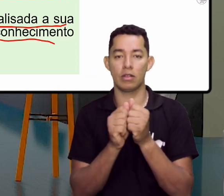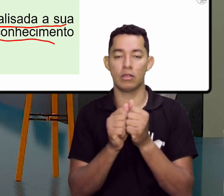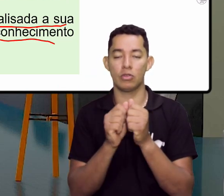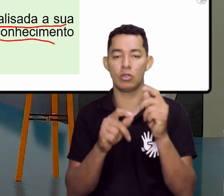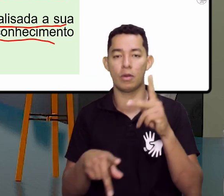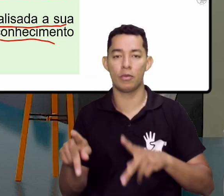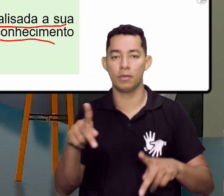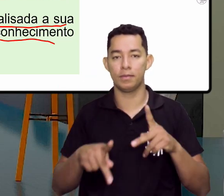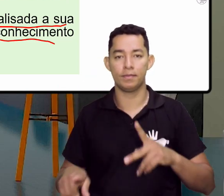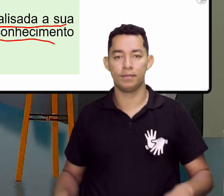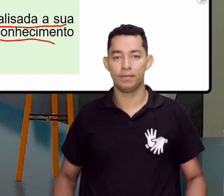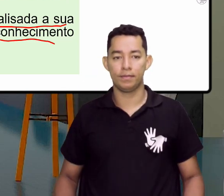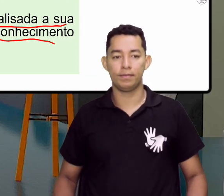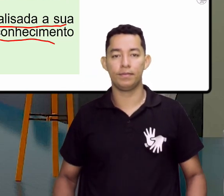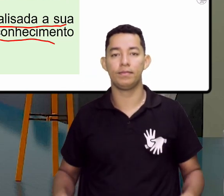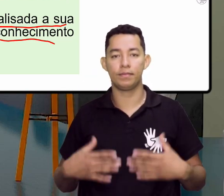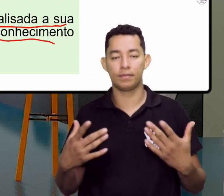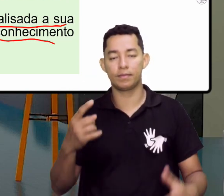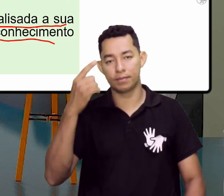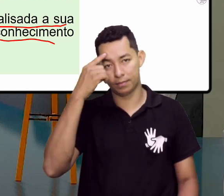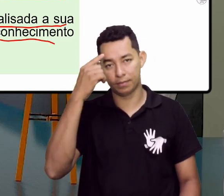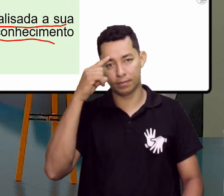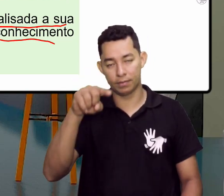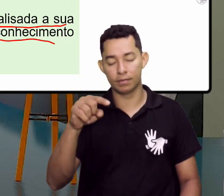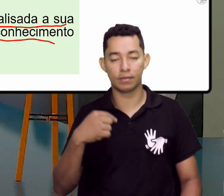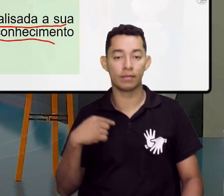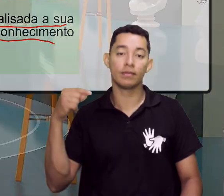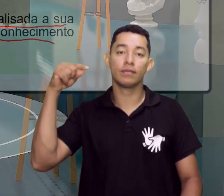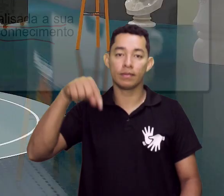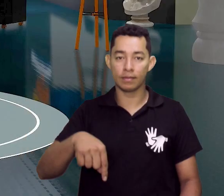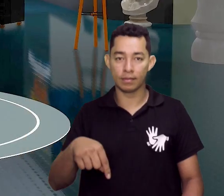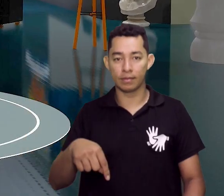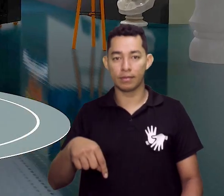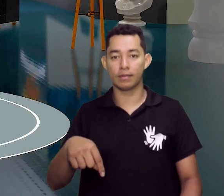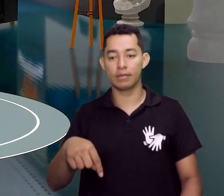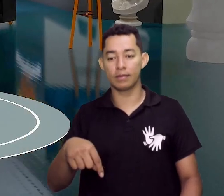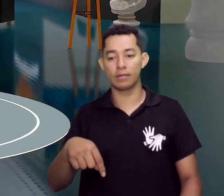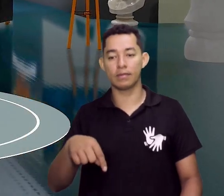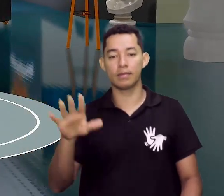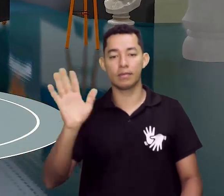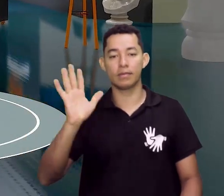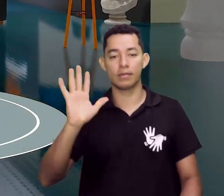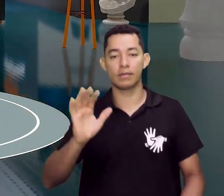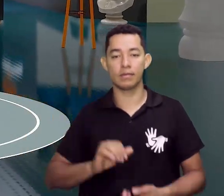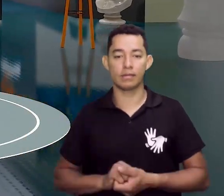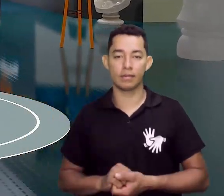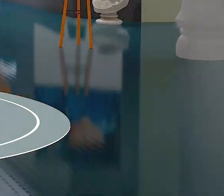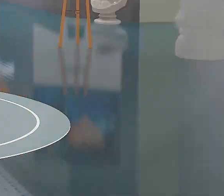público, né? Então, pense nisso. Ficamos por aqui. Tchau.